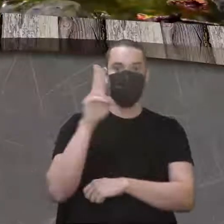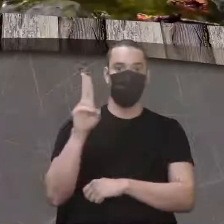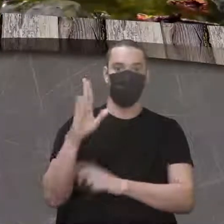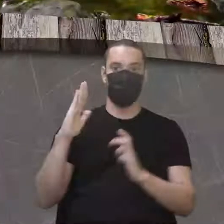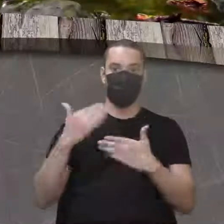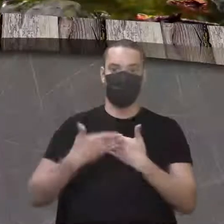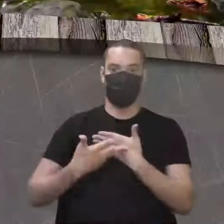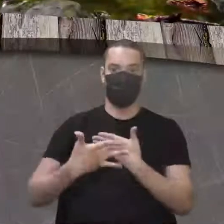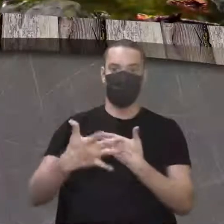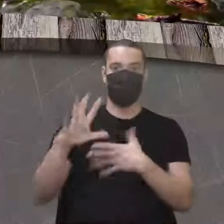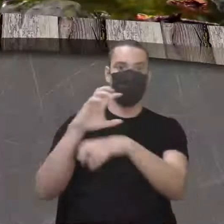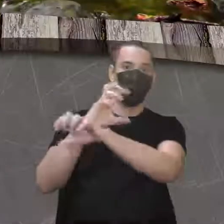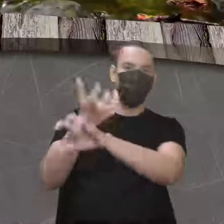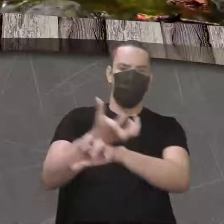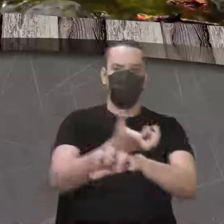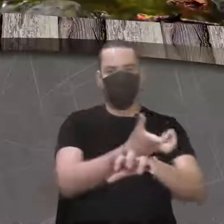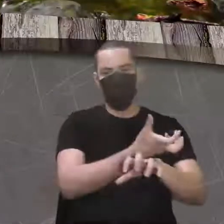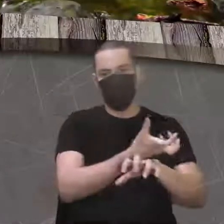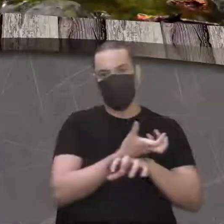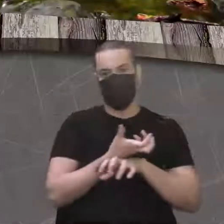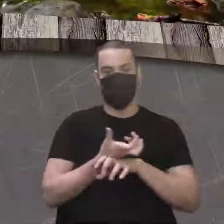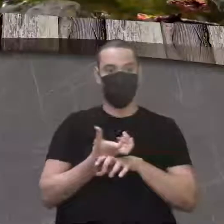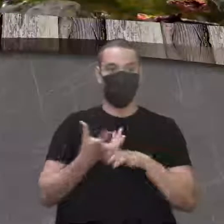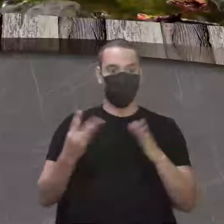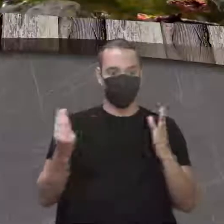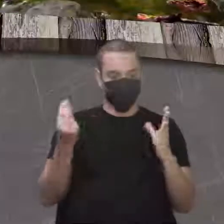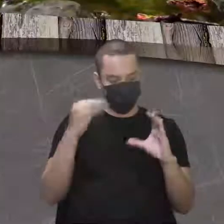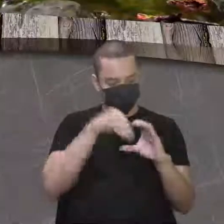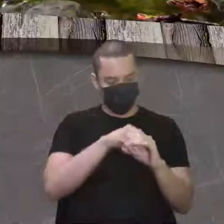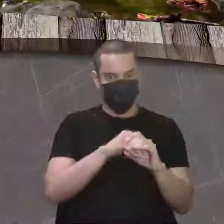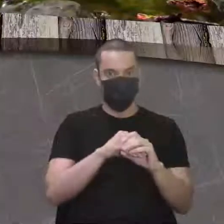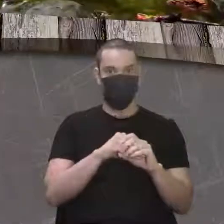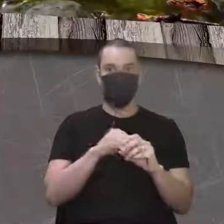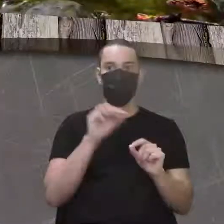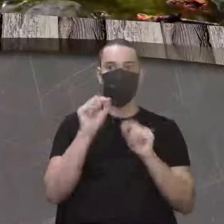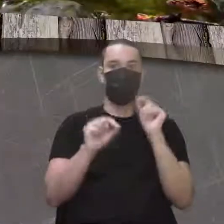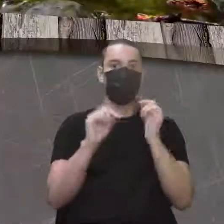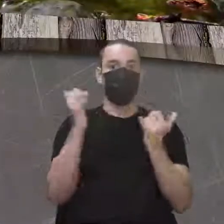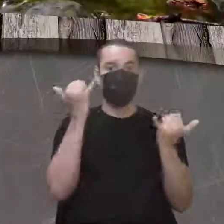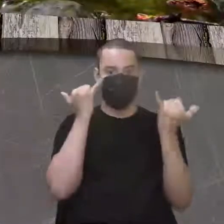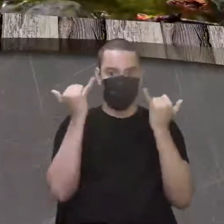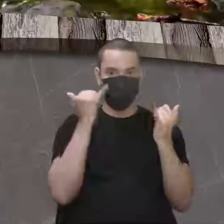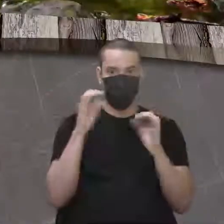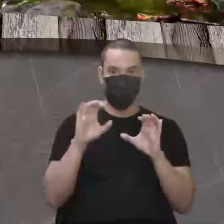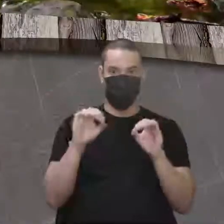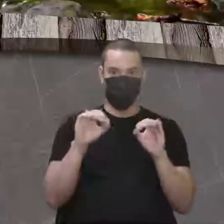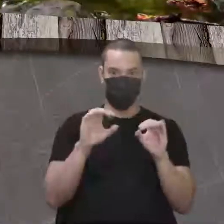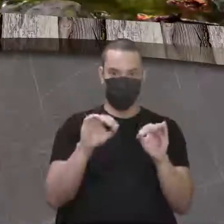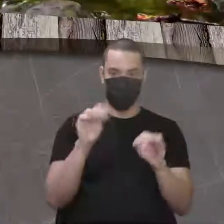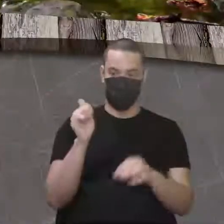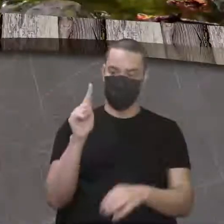estios prolongados. Eu introduzo essa informação na bactéria